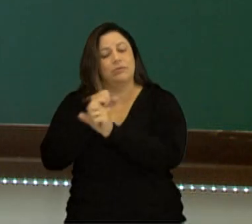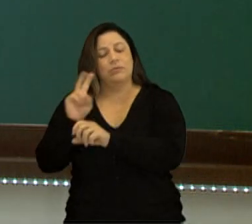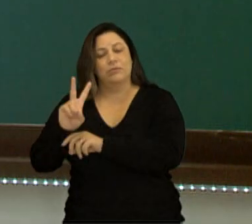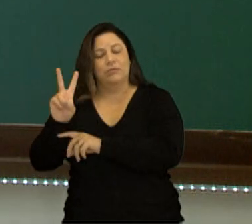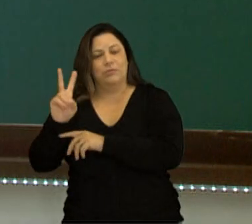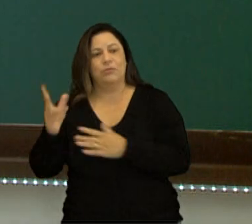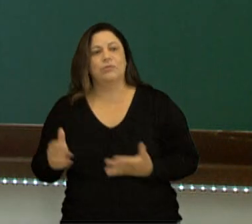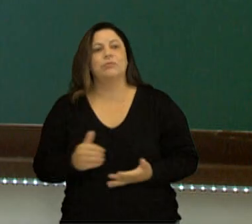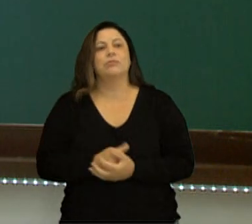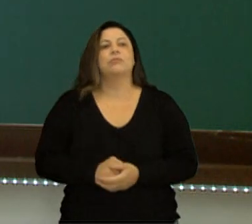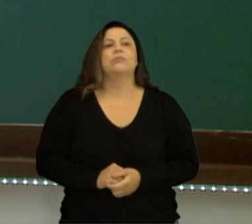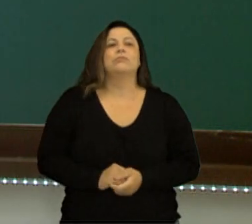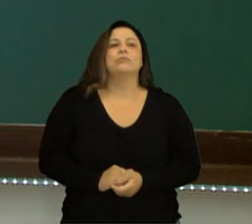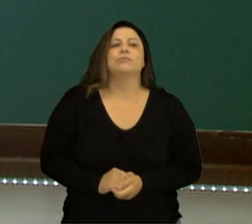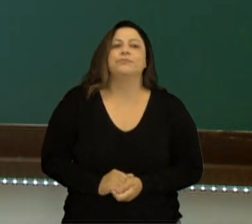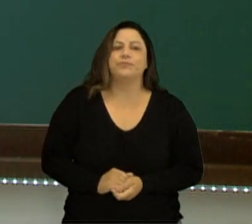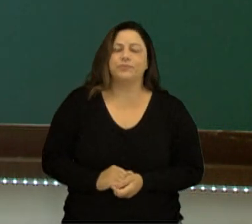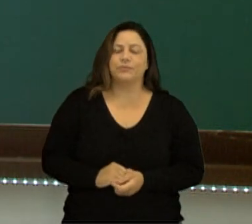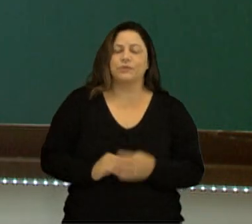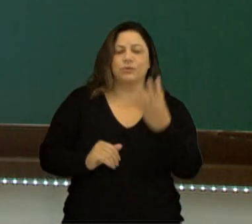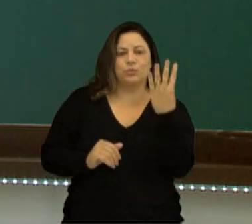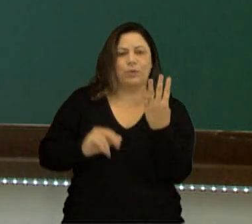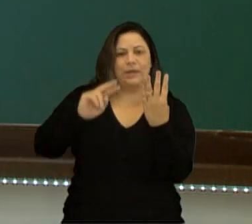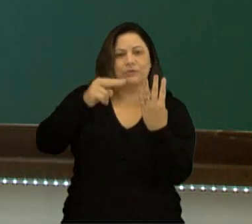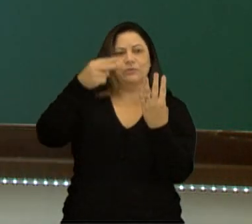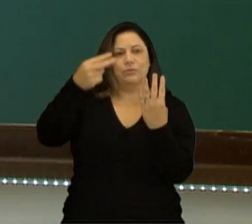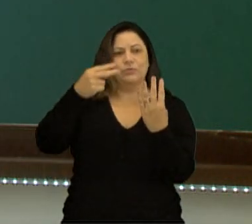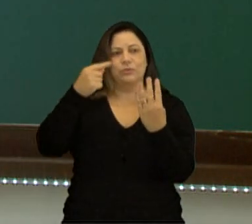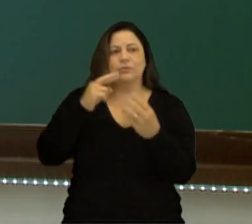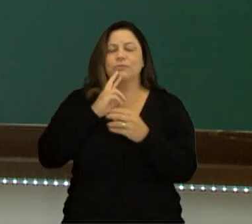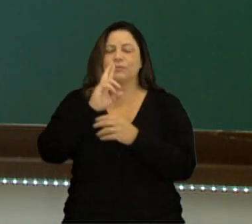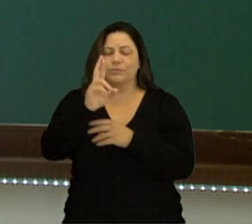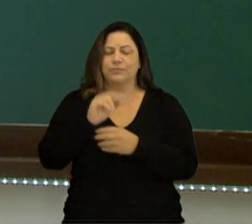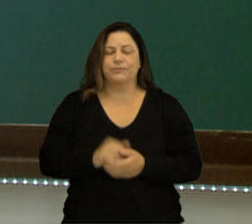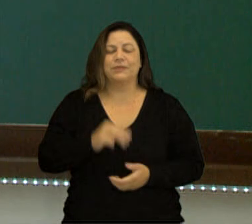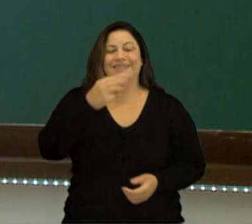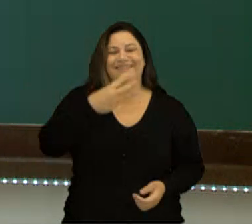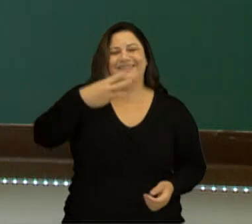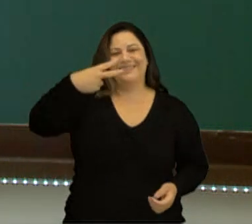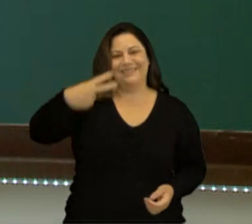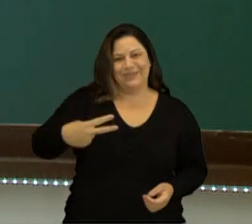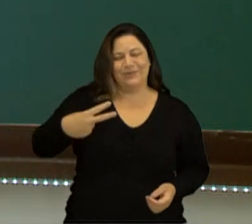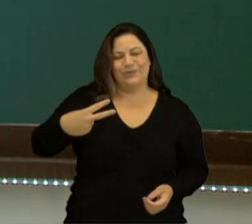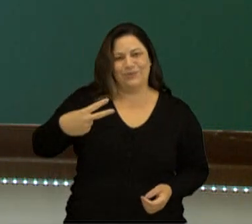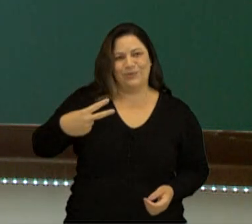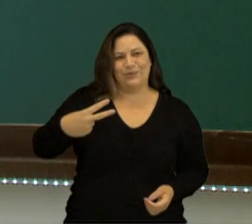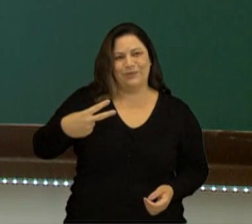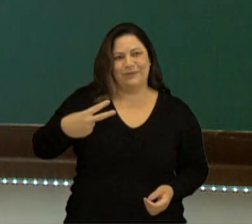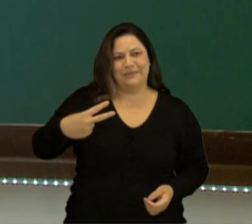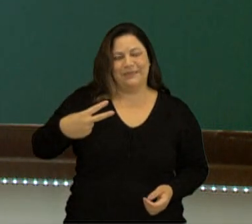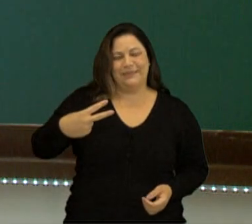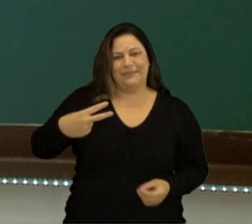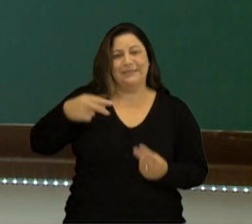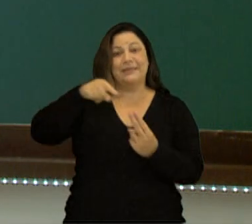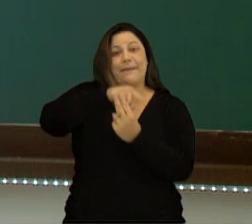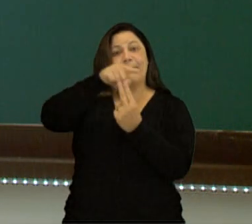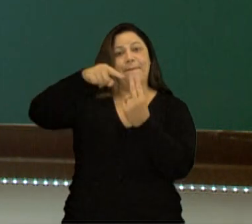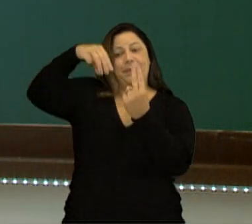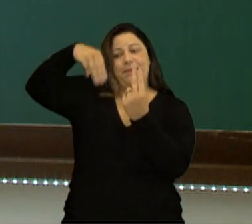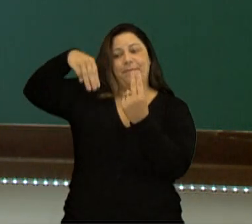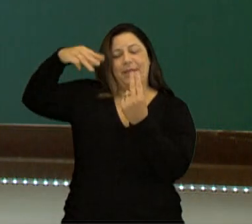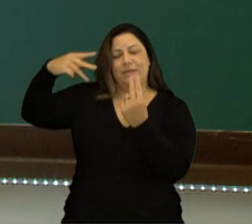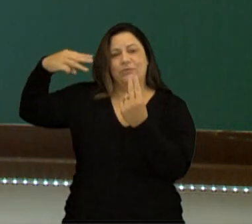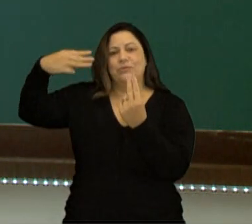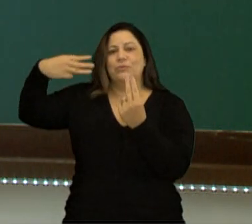vale 4, a altura vale 2, operando aqui deu 32 π metros cúbicos. Mas lembram lá no